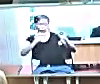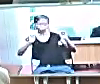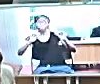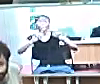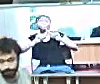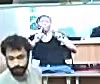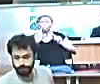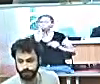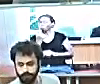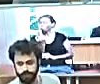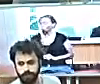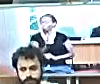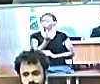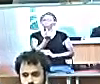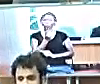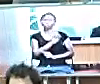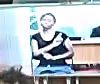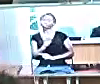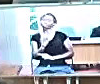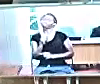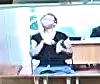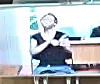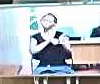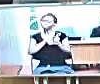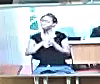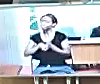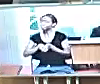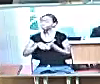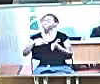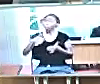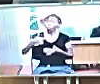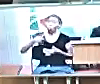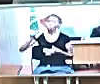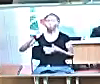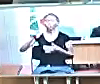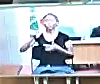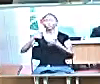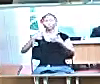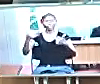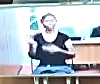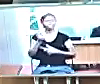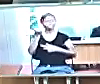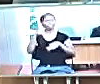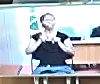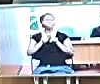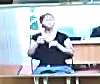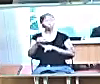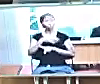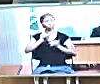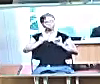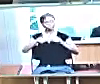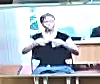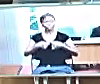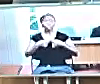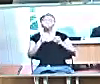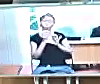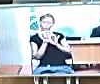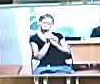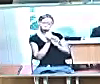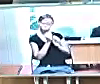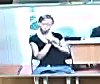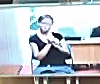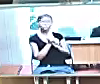único item o mec tem que ser apurado para permitir novas operações de crédito com essa apuração a gente já em